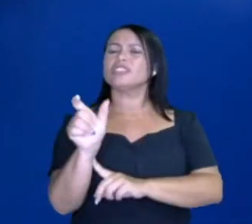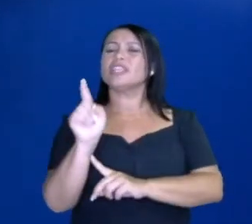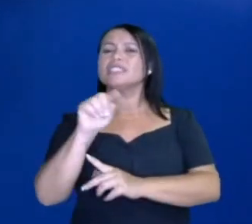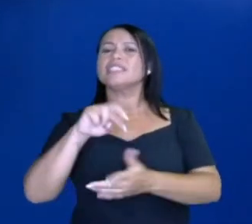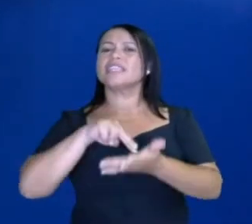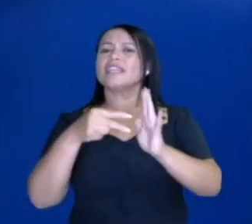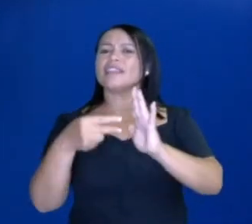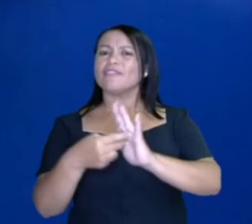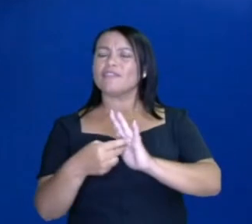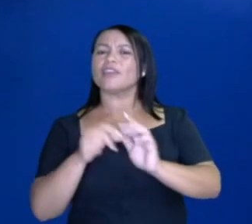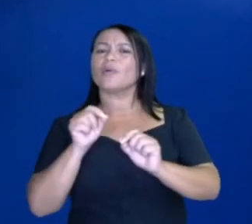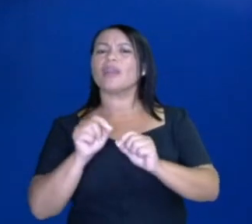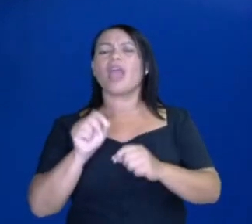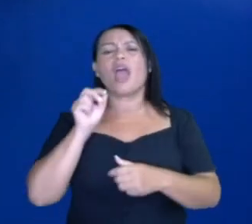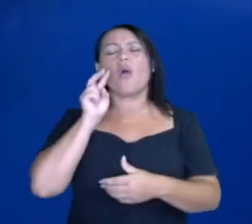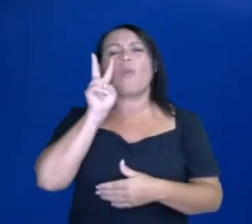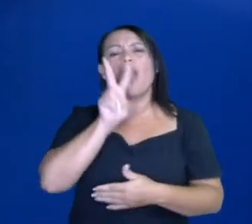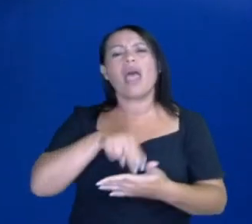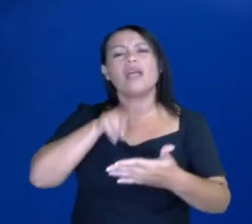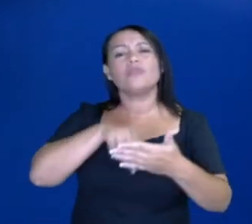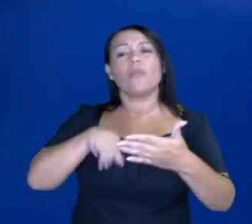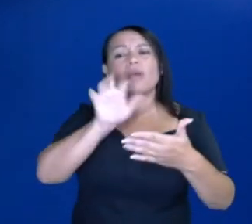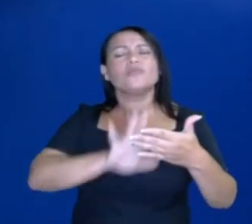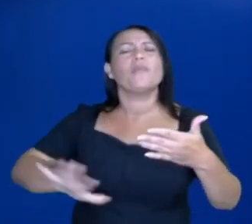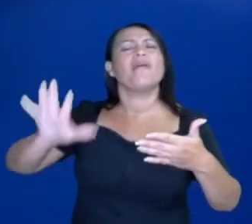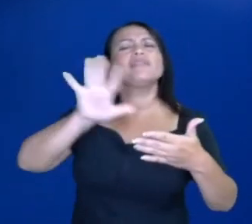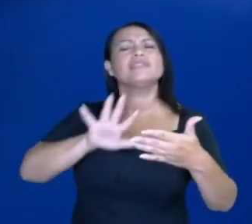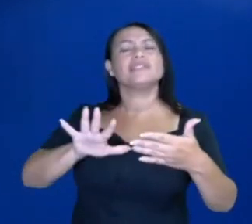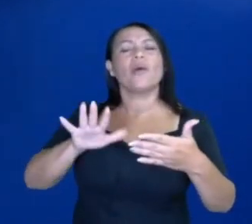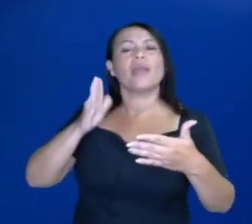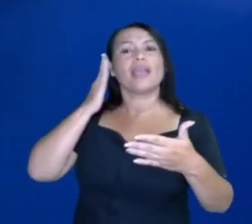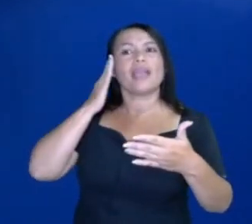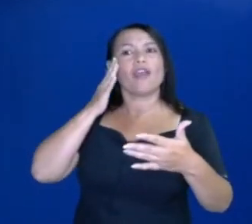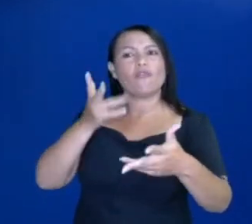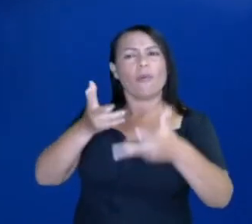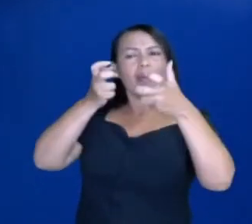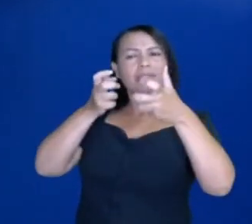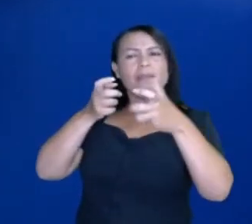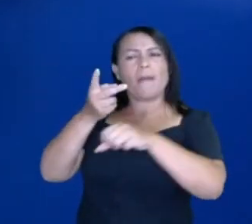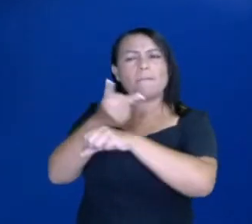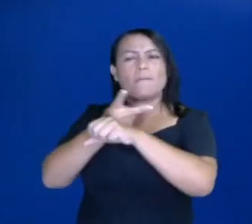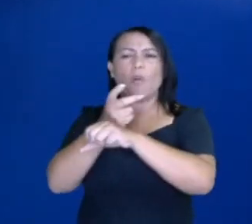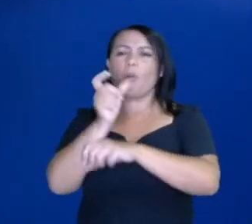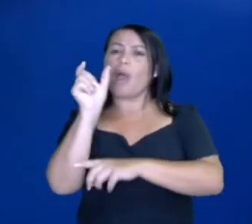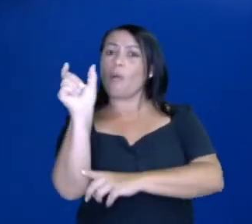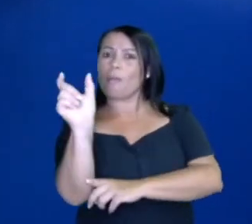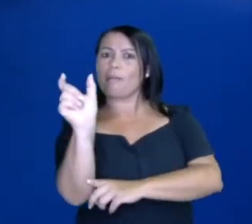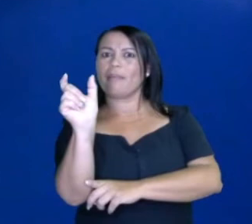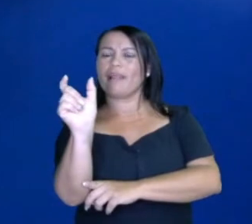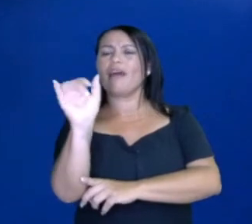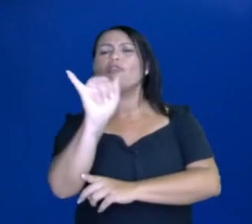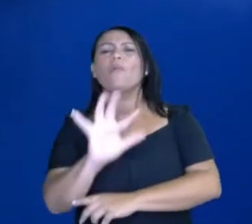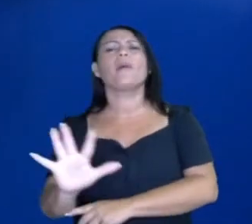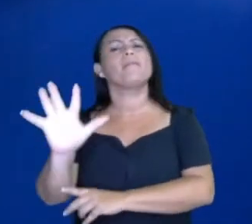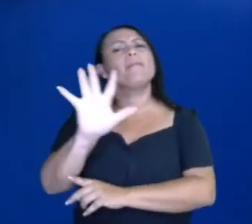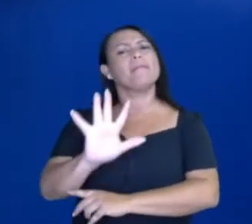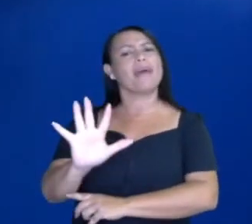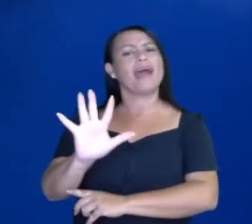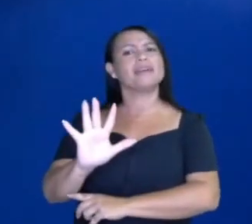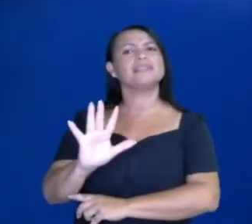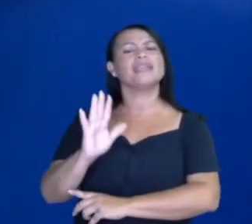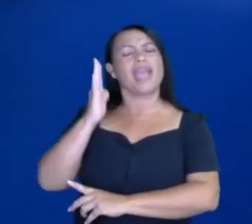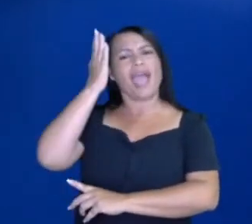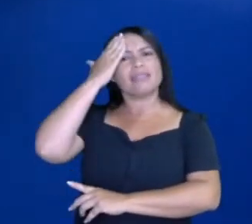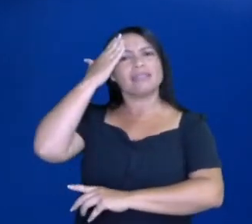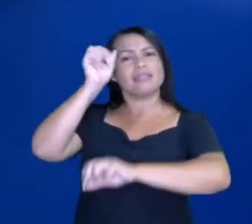uma leitura superficial, em que eu vou procurar uma palavra, uma imagem, que me leve